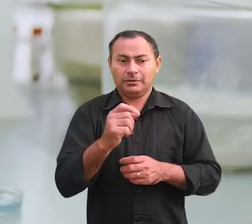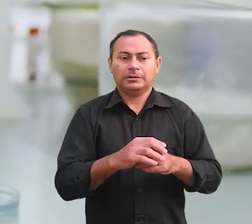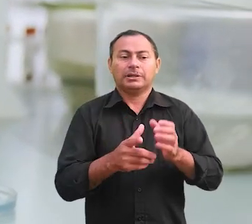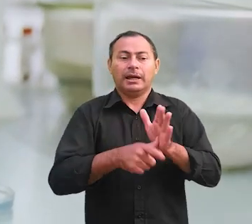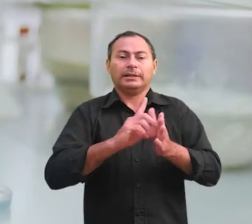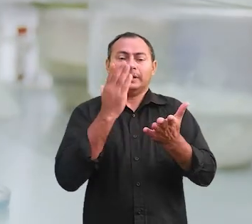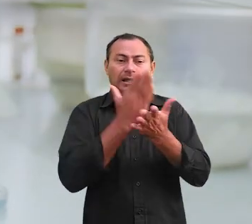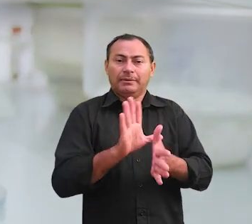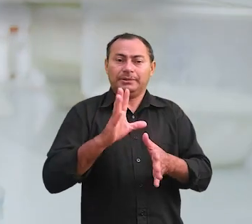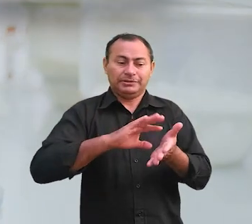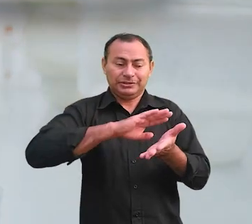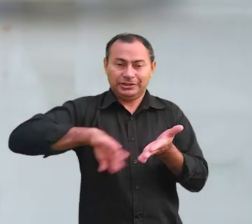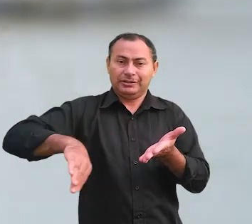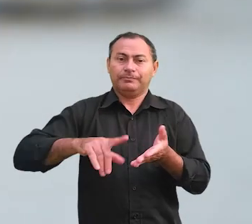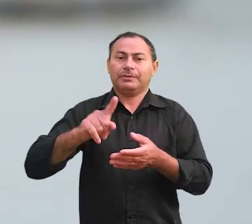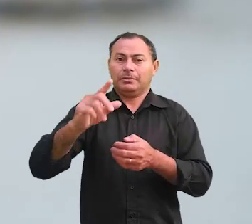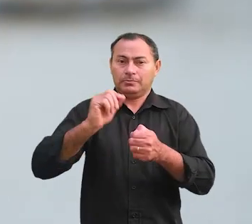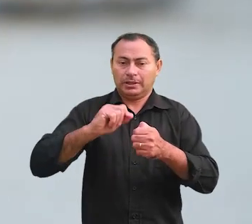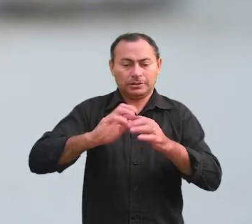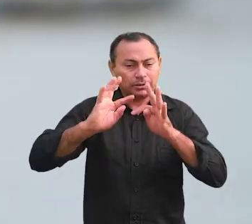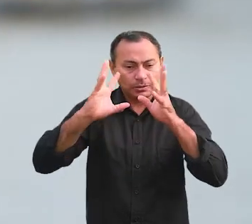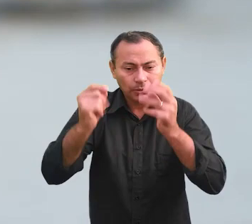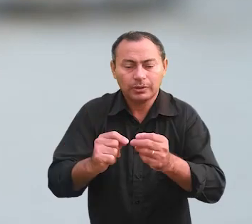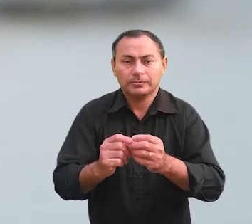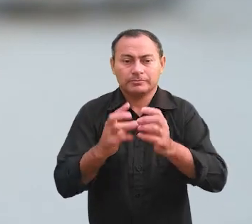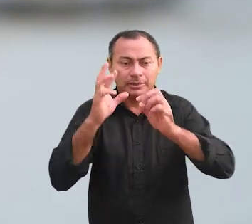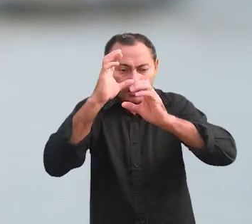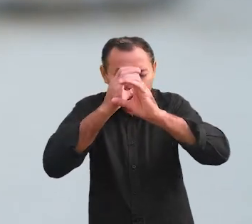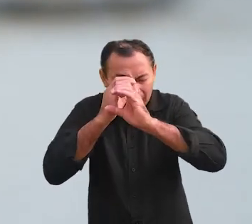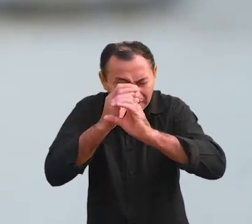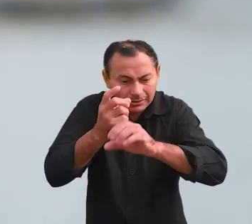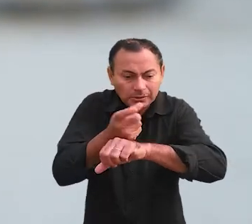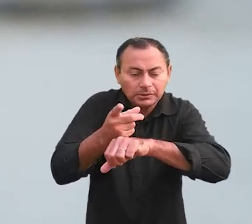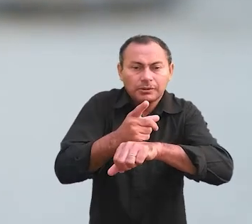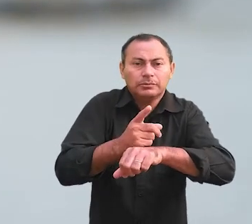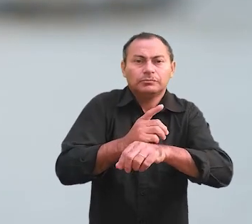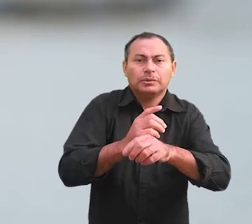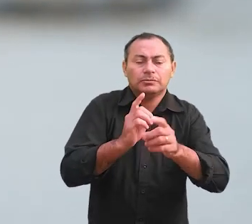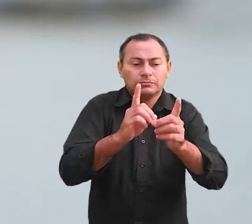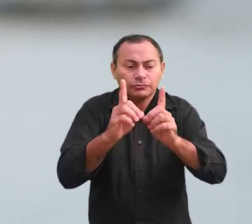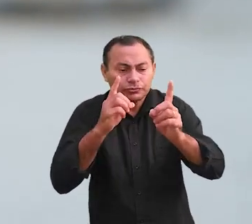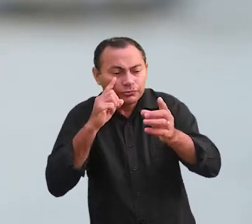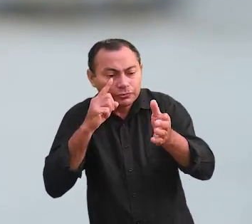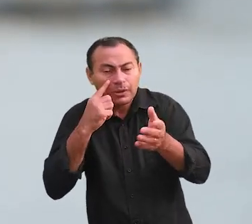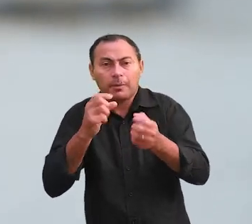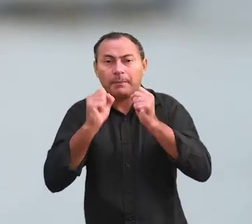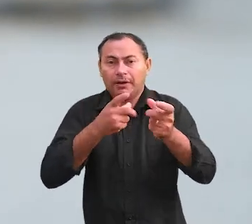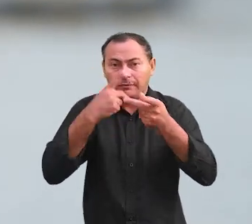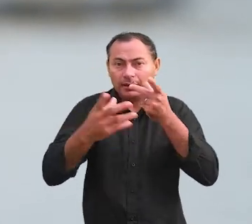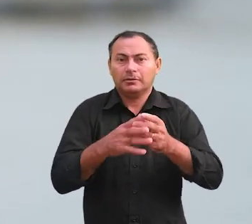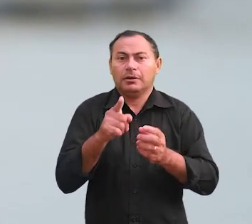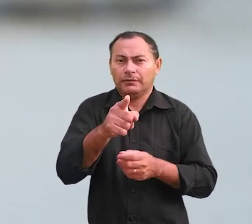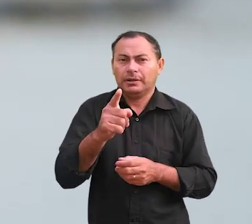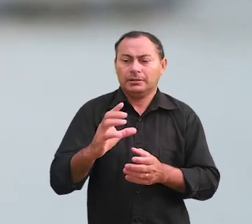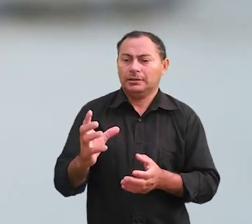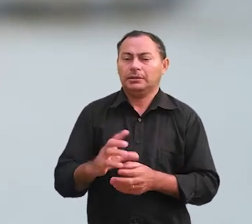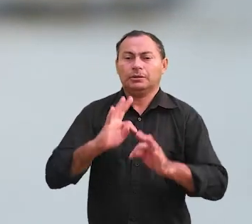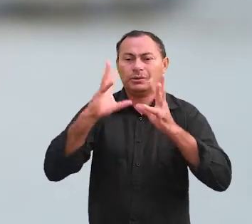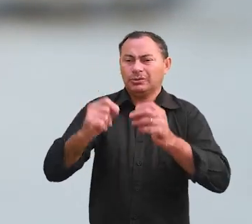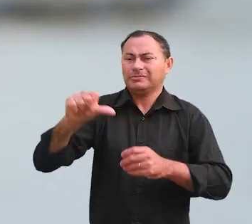extirpado antes que bate em você enquanto fazem todos os exames e buscam diagnóstico preciso você poderia dizer